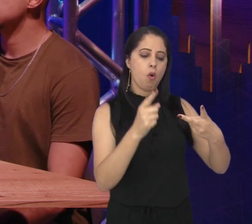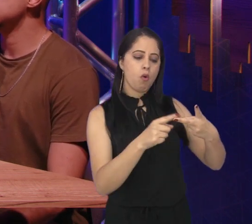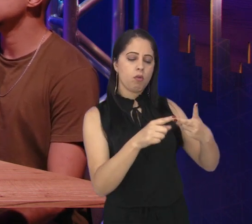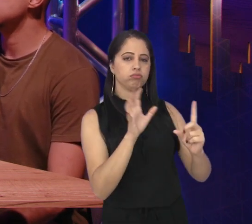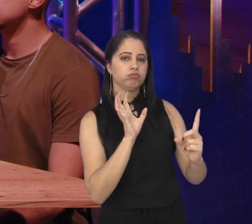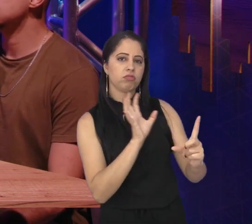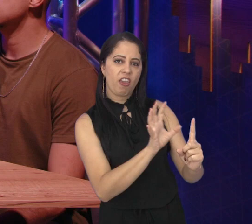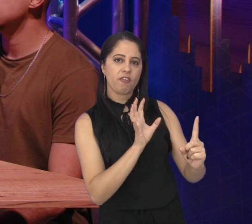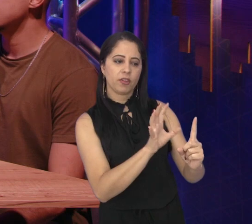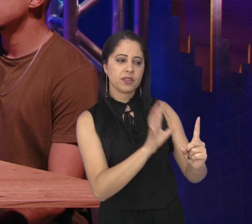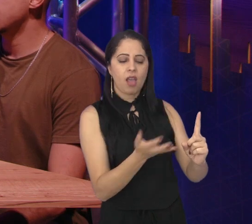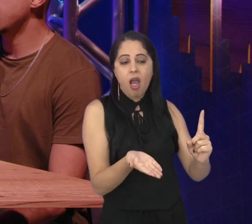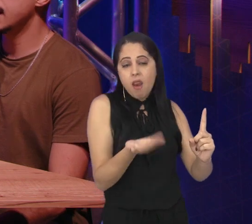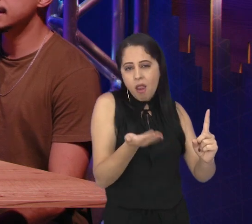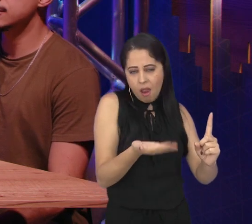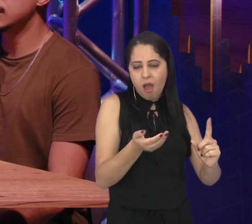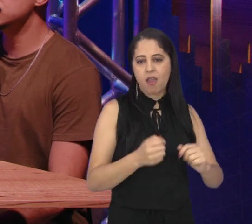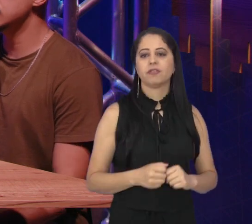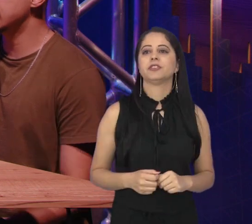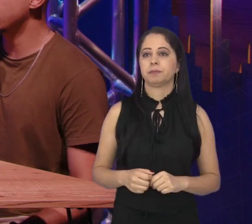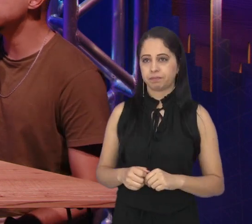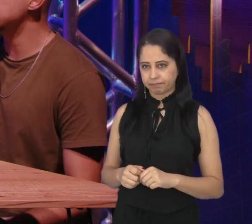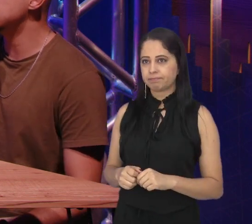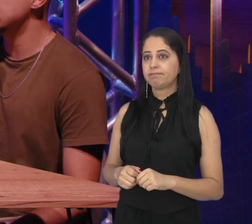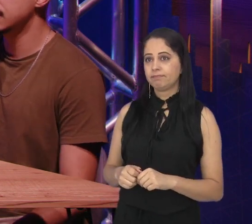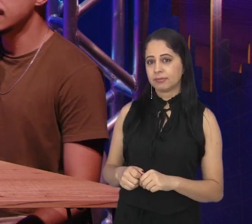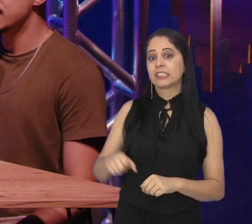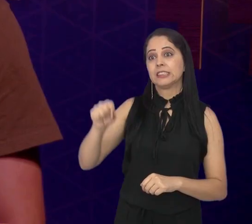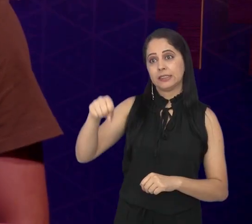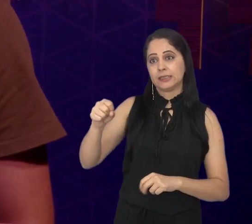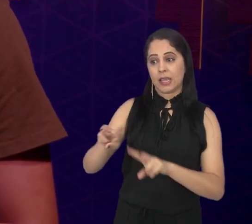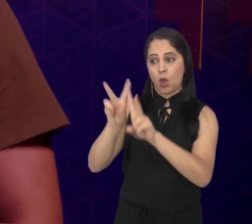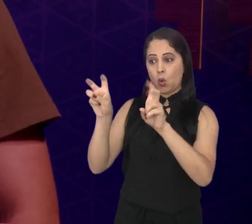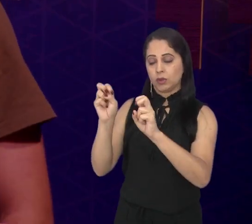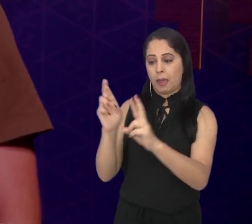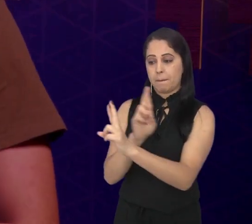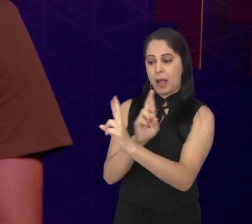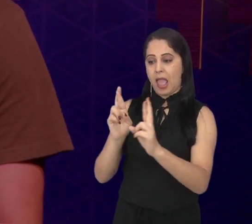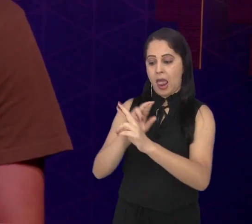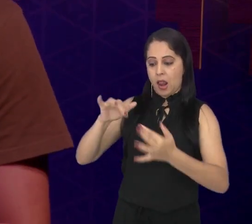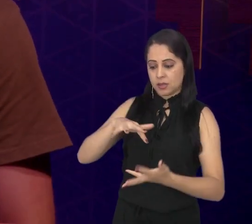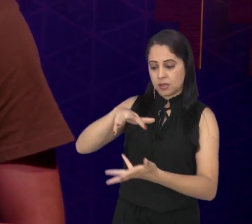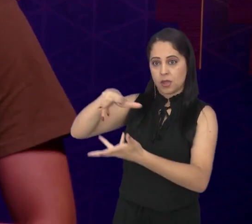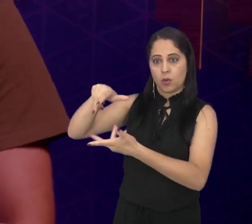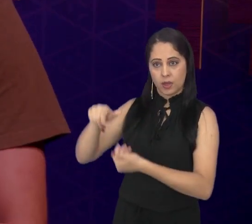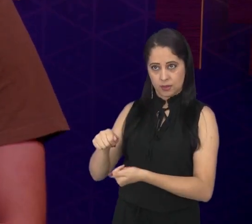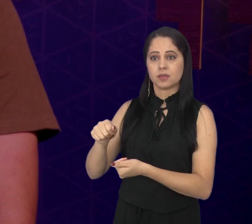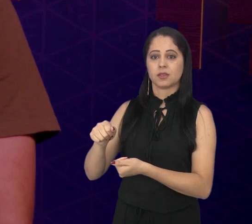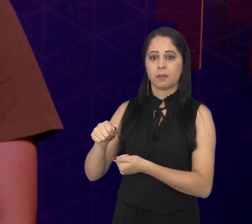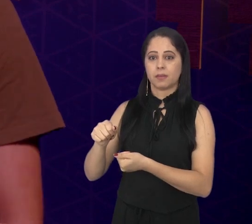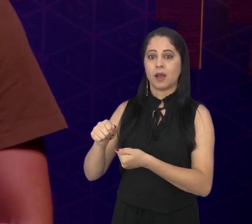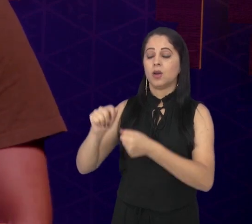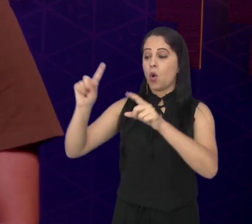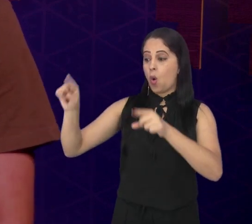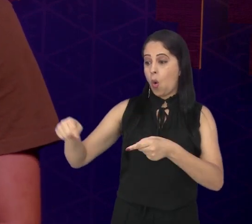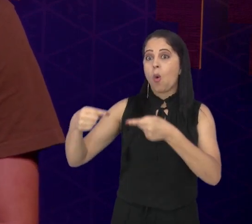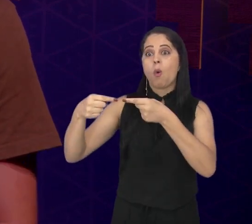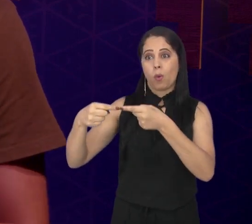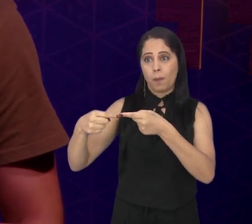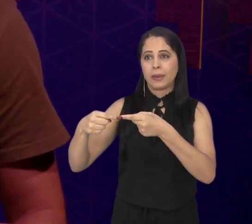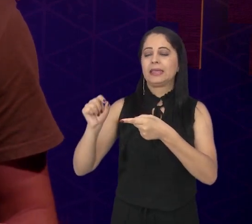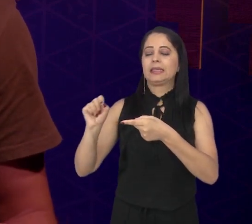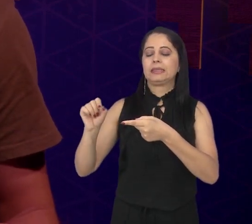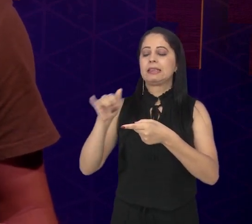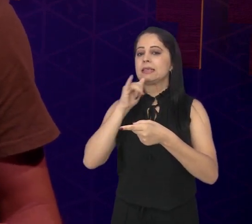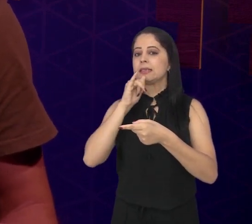que seria o soft power, né, Samu? E eu acho legal a gente falar sobre relações internacionais, que tudo isso tem a ver,